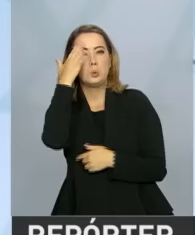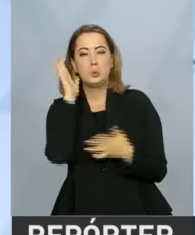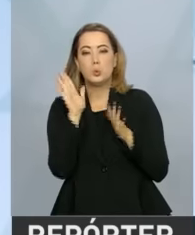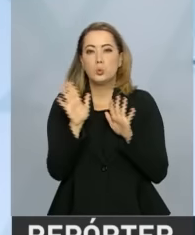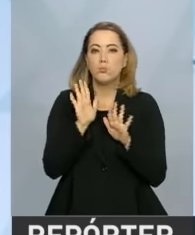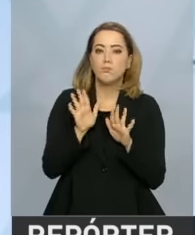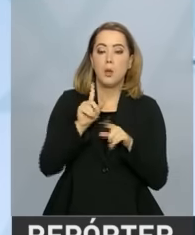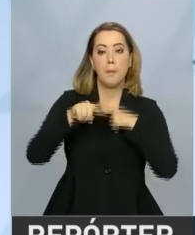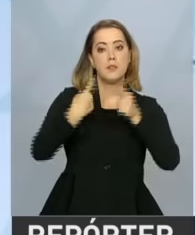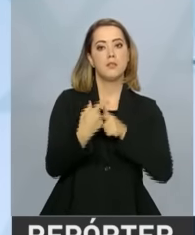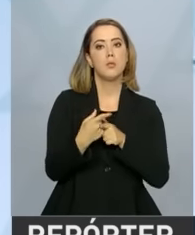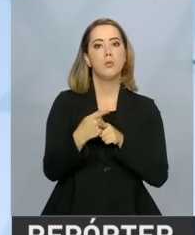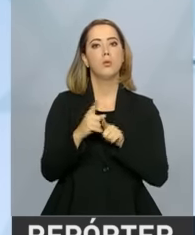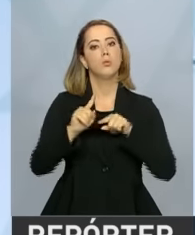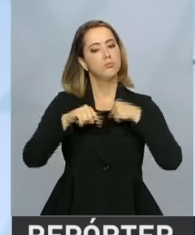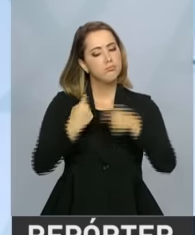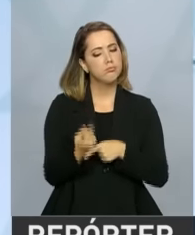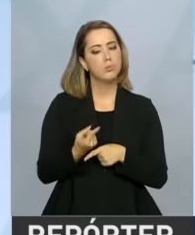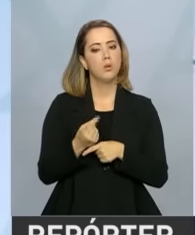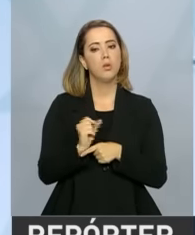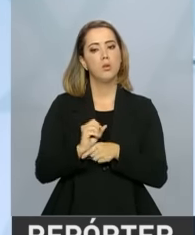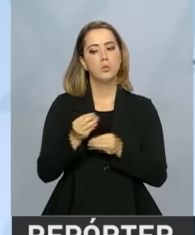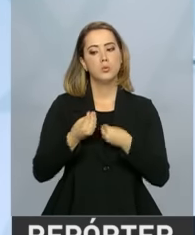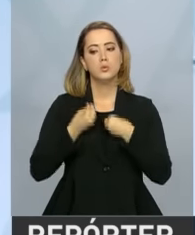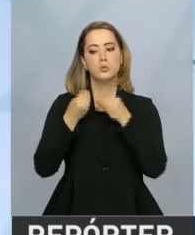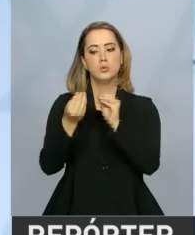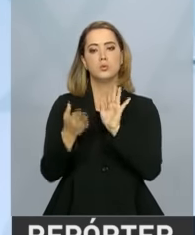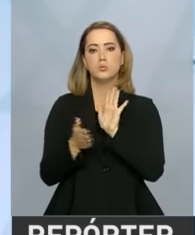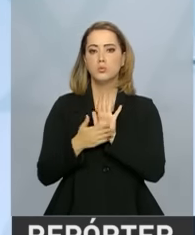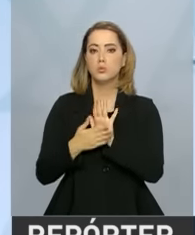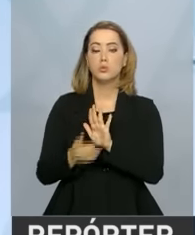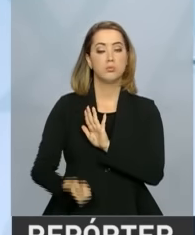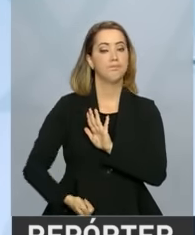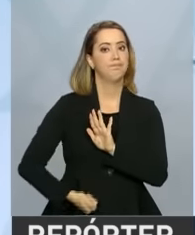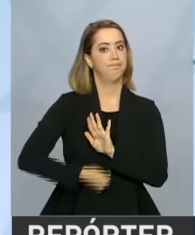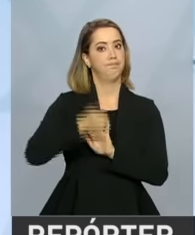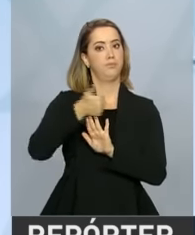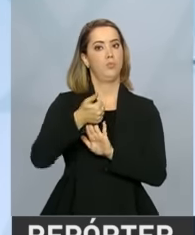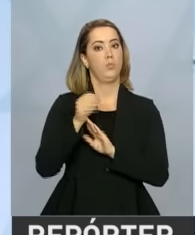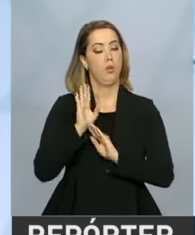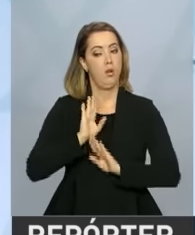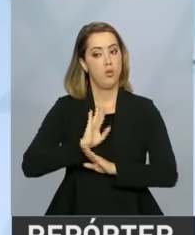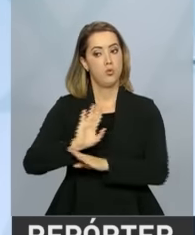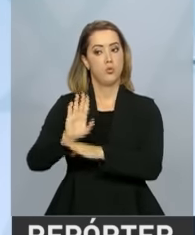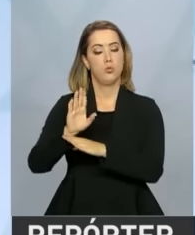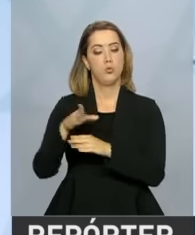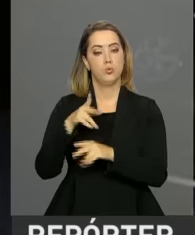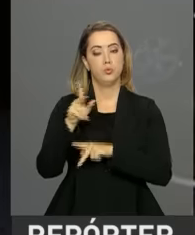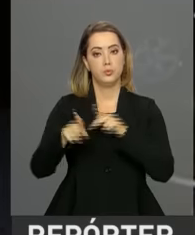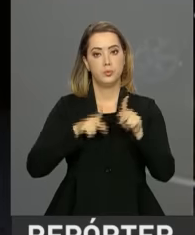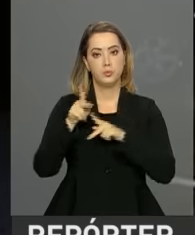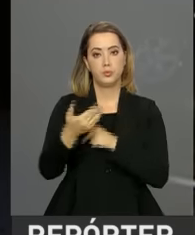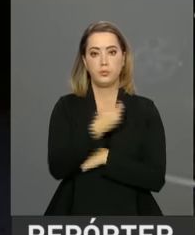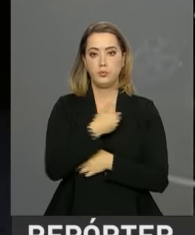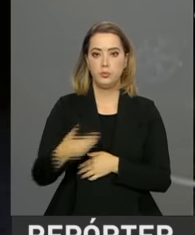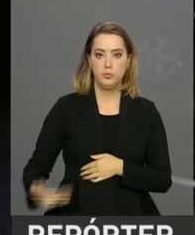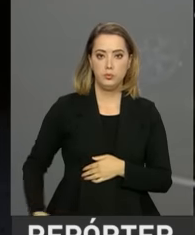mas ao depois, dará um grande suporte popular para o governo.